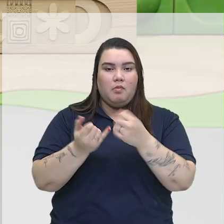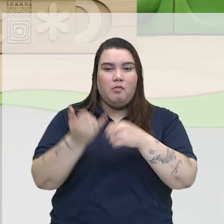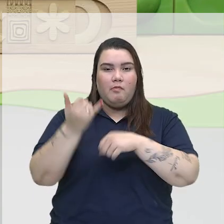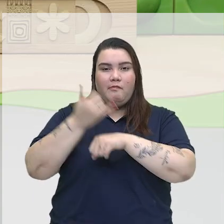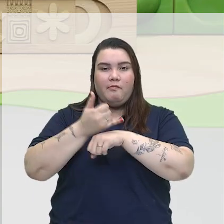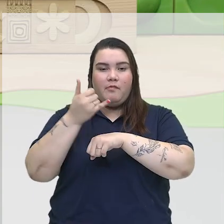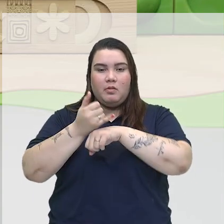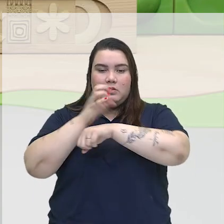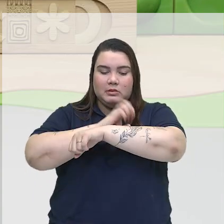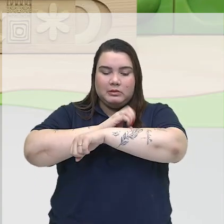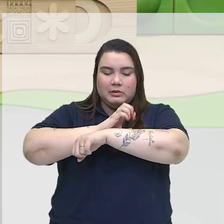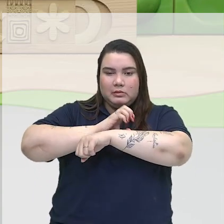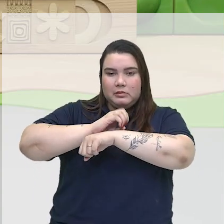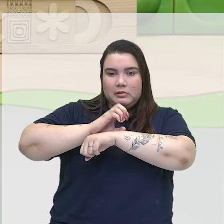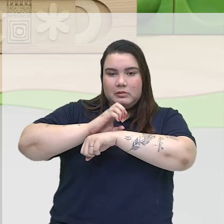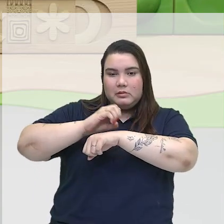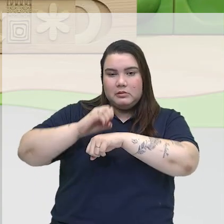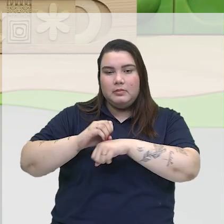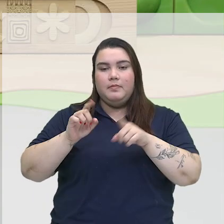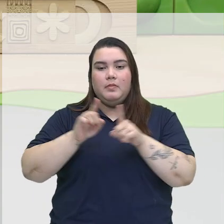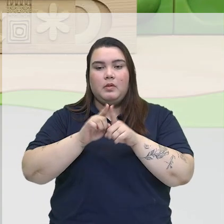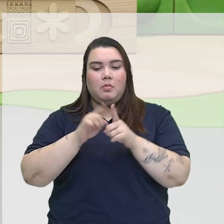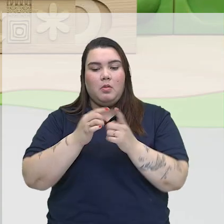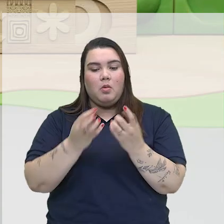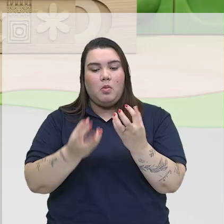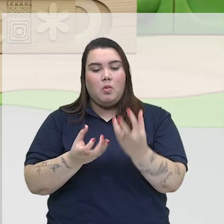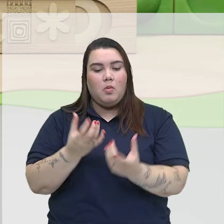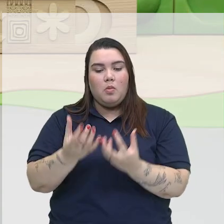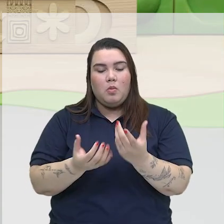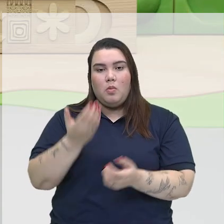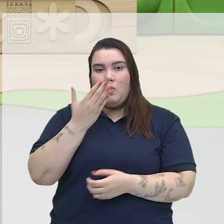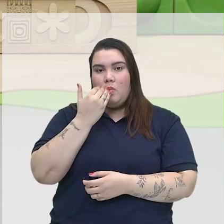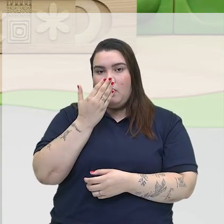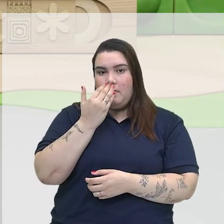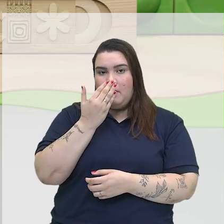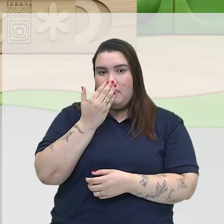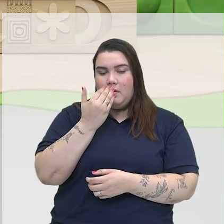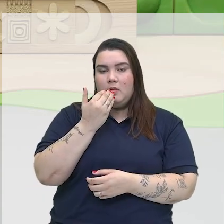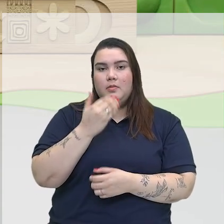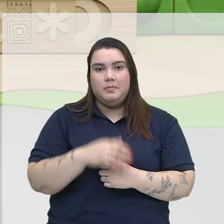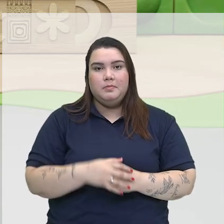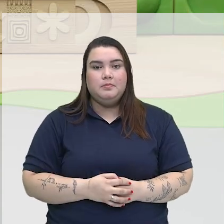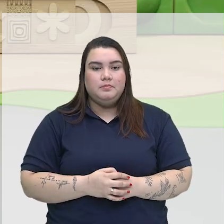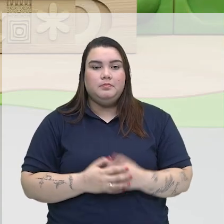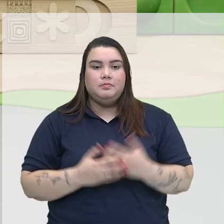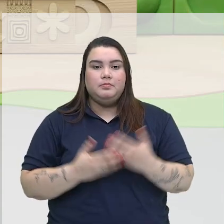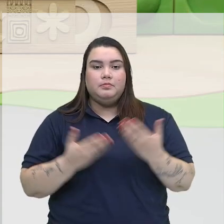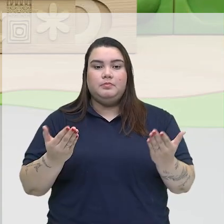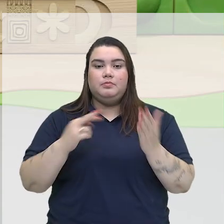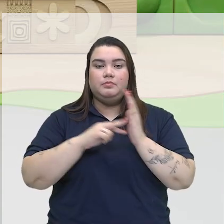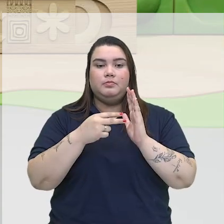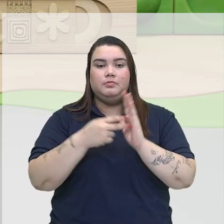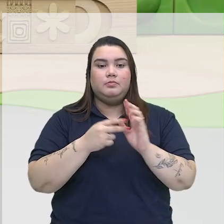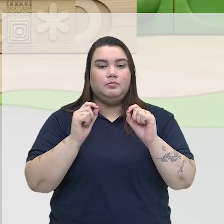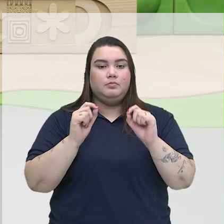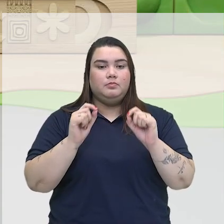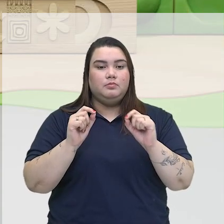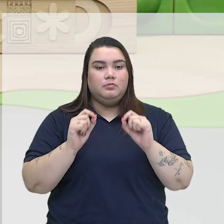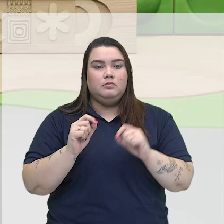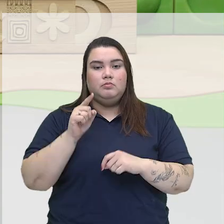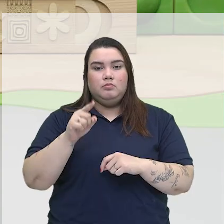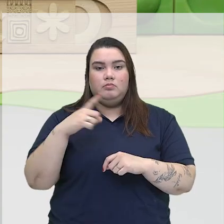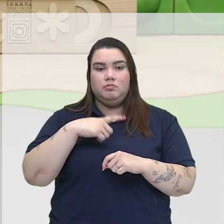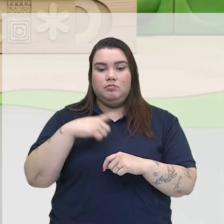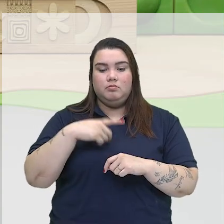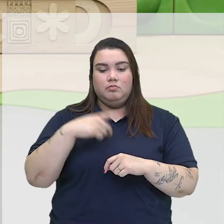a ferrugem, no ferro, o cozimento de alimentos. Ou seja, você faz aqui